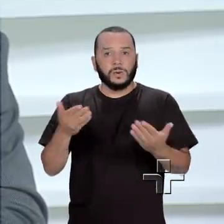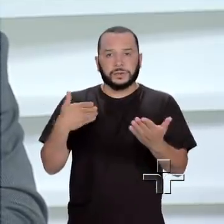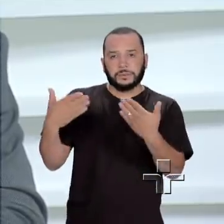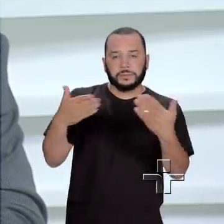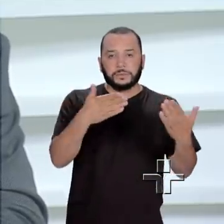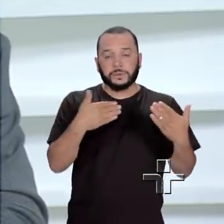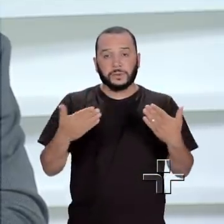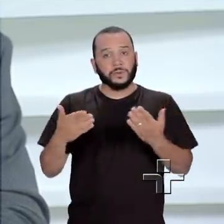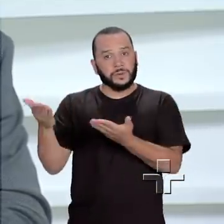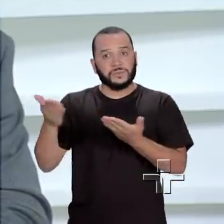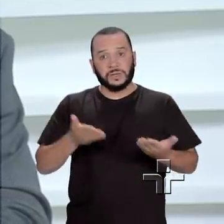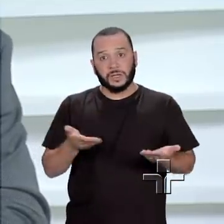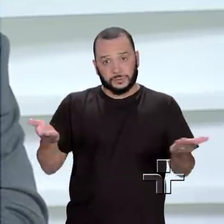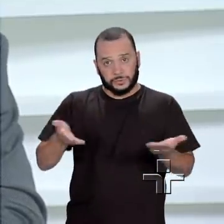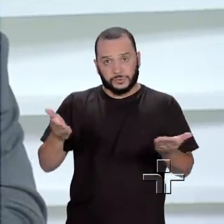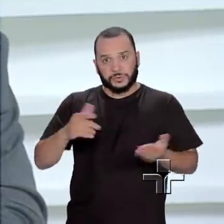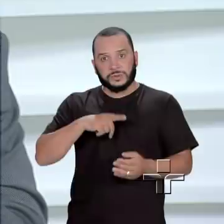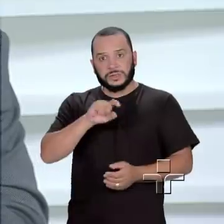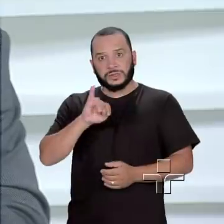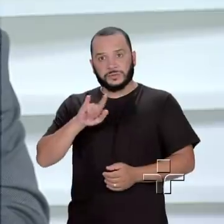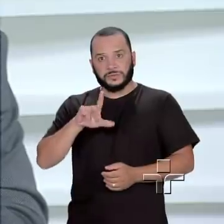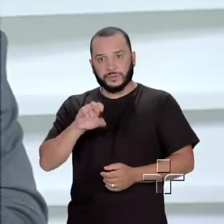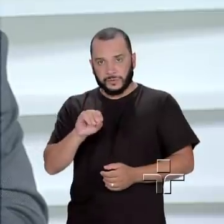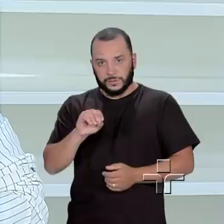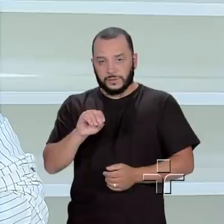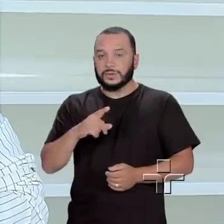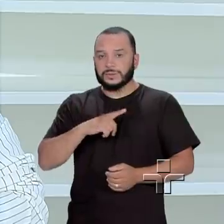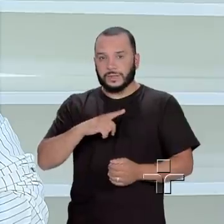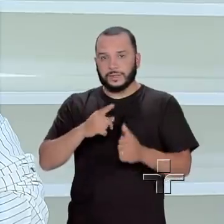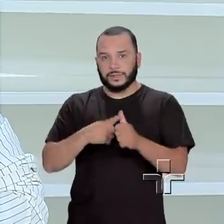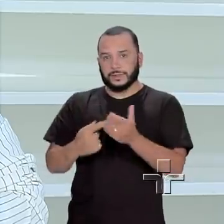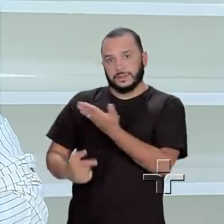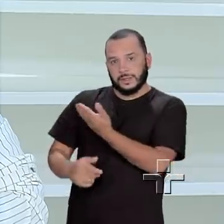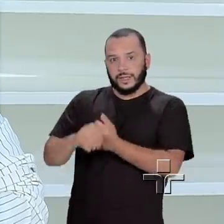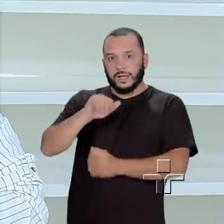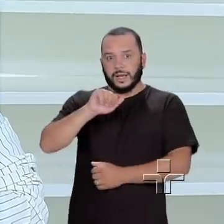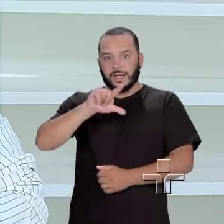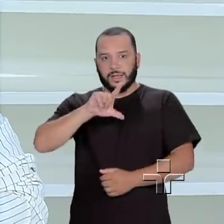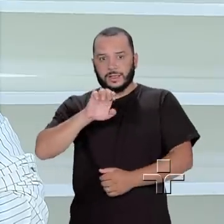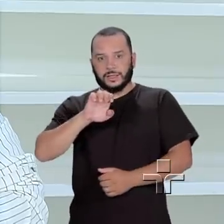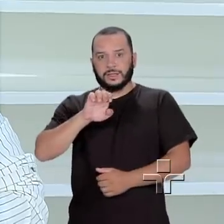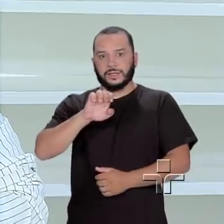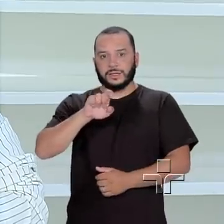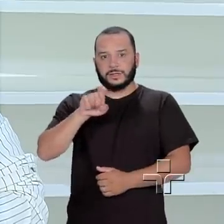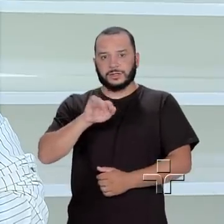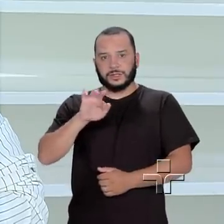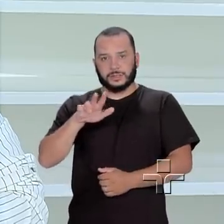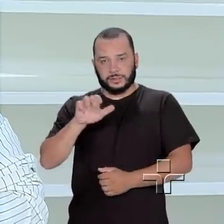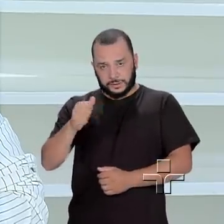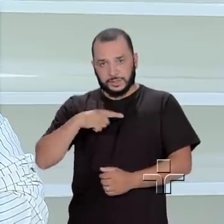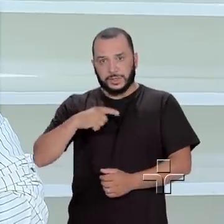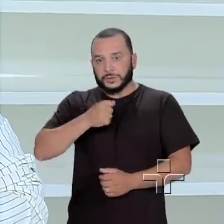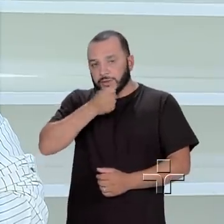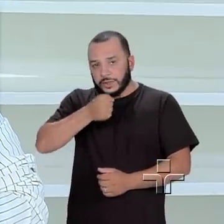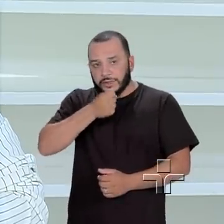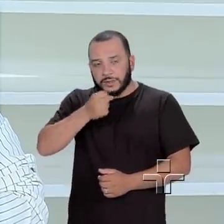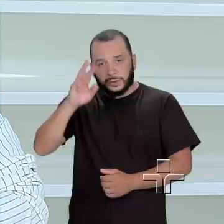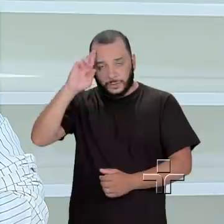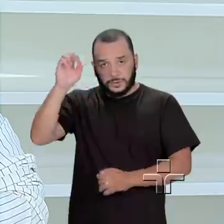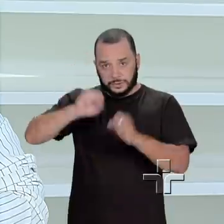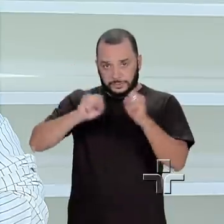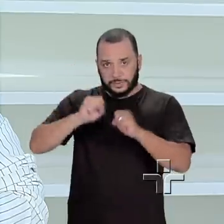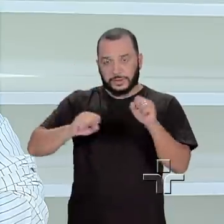de hoje, o professor Silvio Meira, convidamos Alexandra Lohas, jornalista, empresária e idealizadora